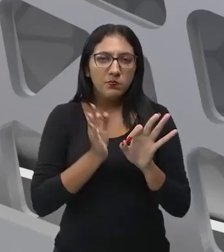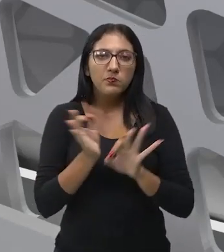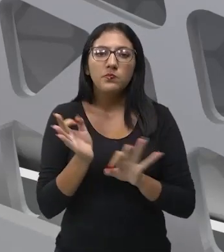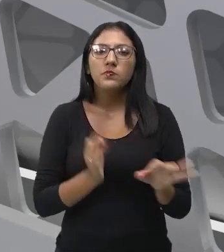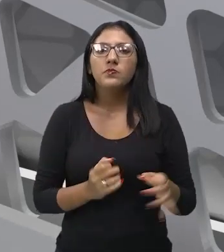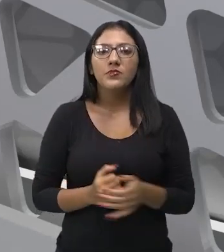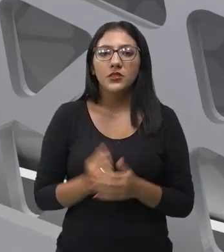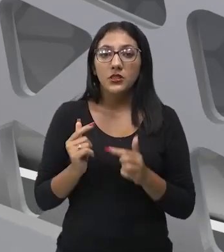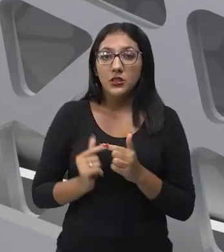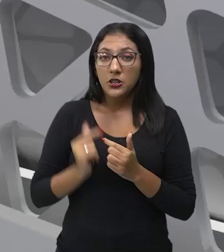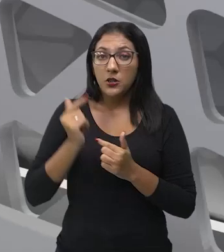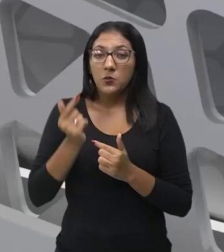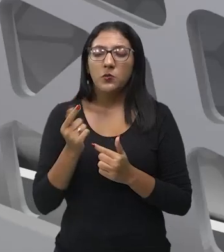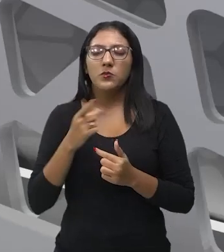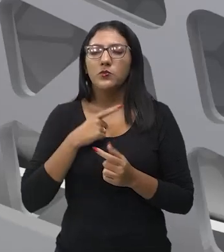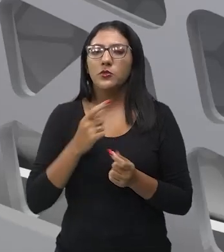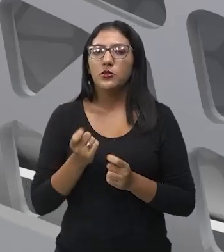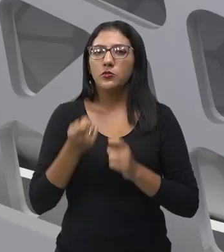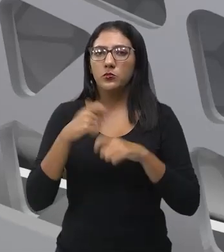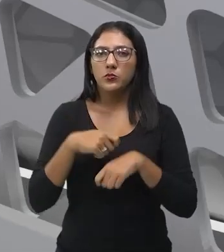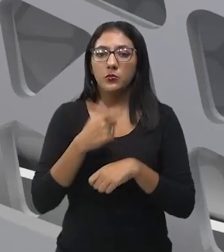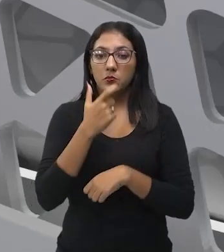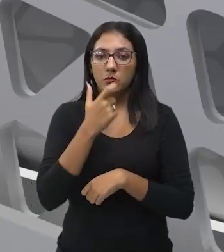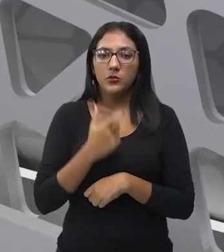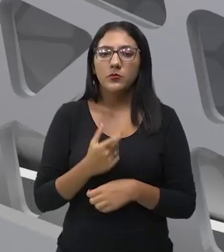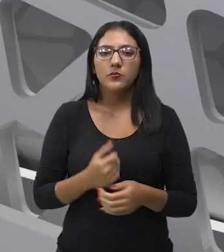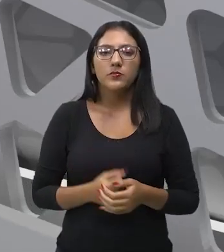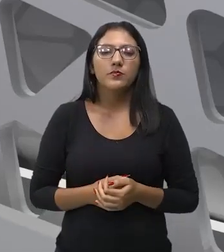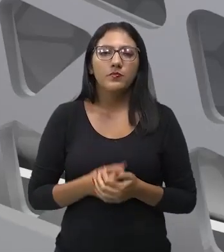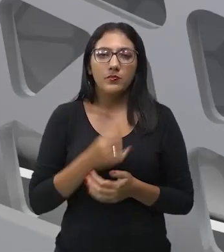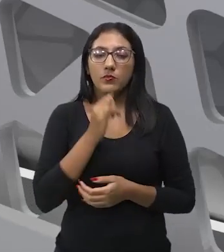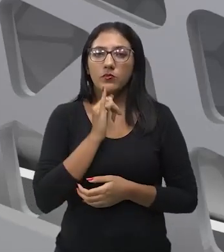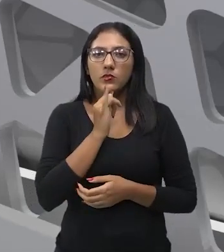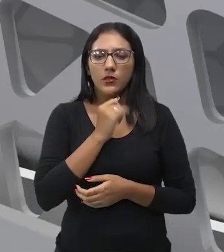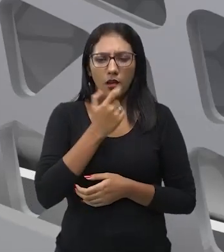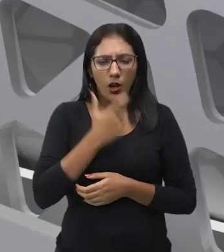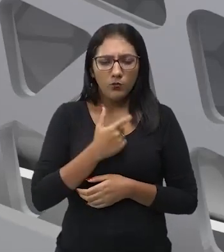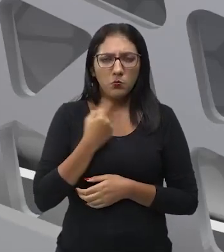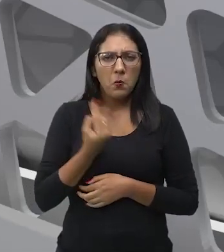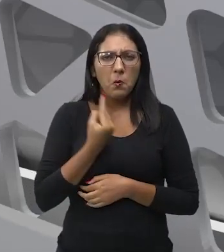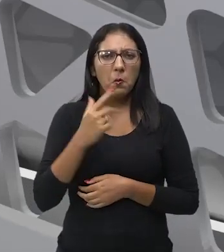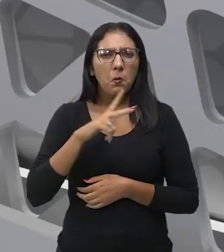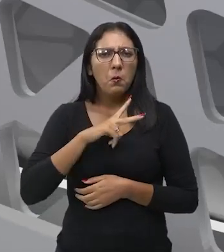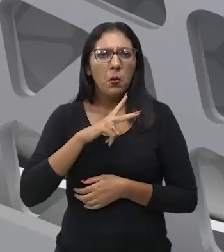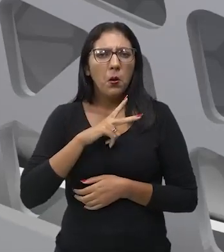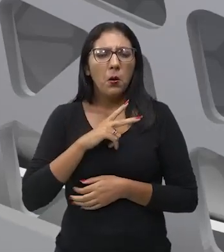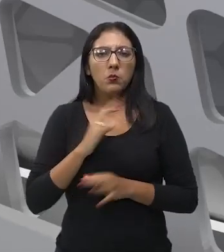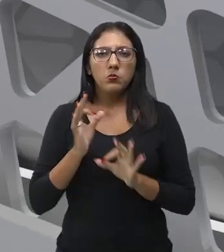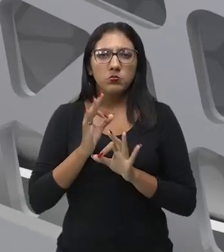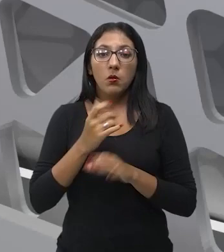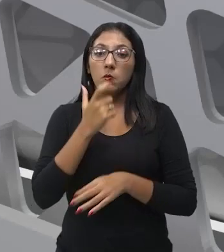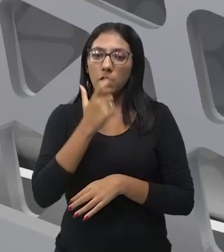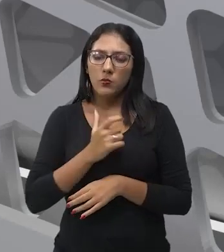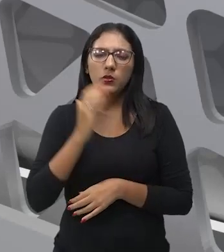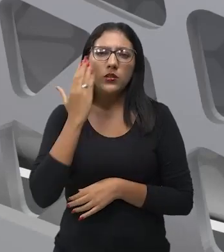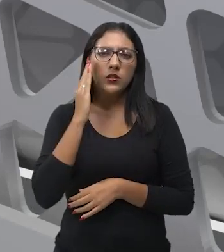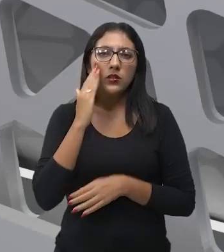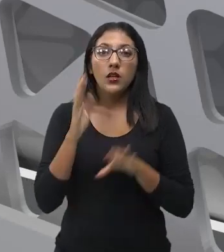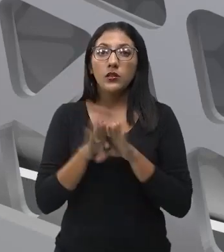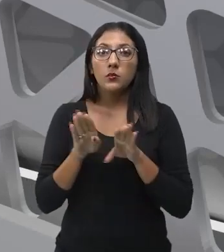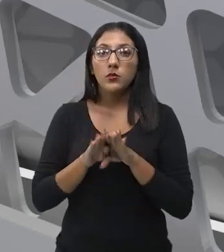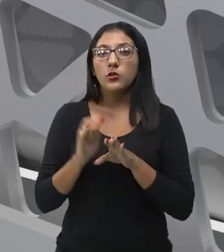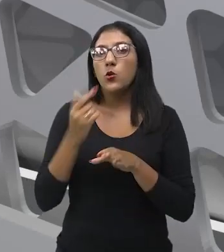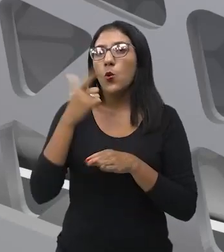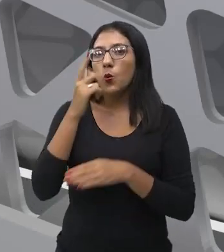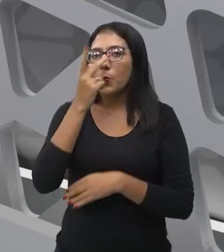Para poder, né, a pessoa, porque você não faz uma pesquisa somente para você, você faz uma pesquisa para você e para você apresentar para